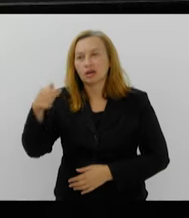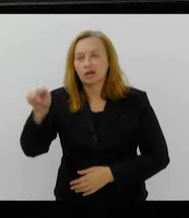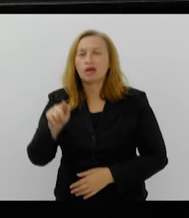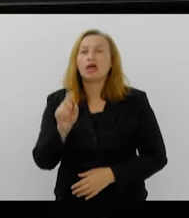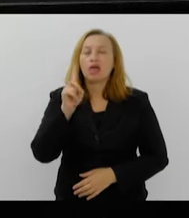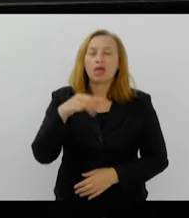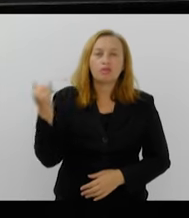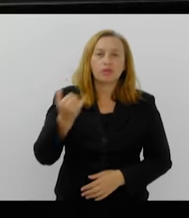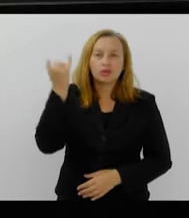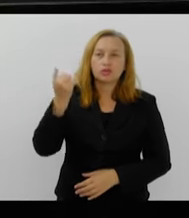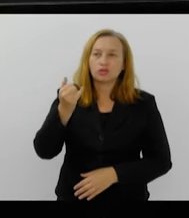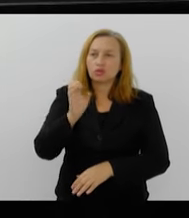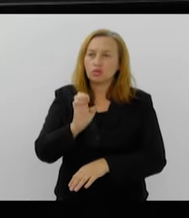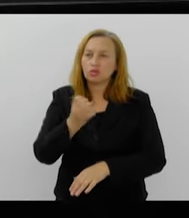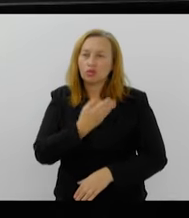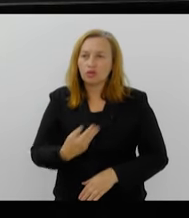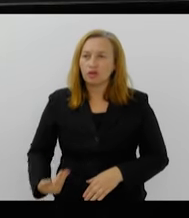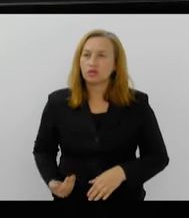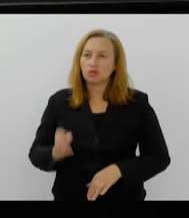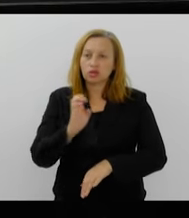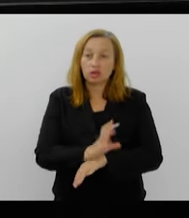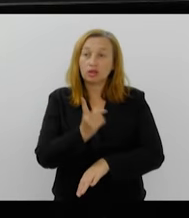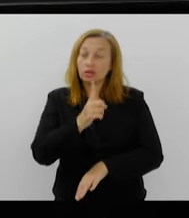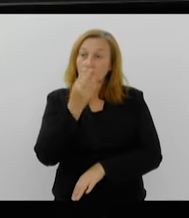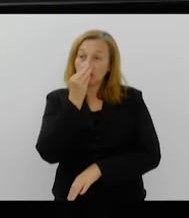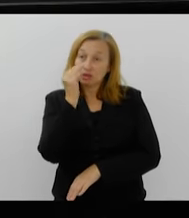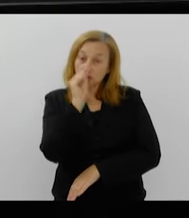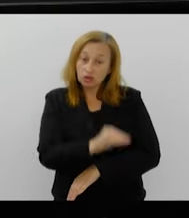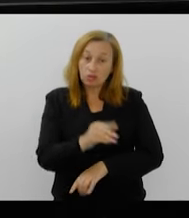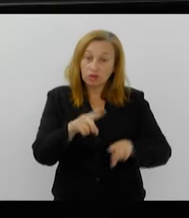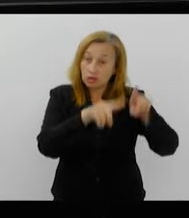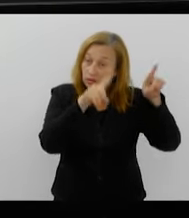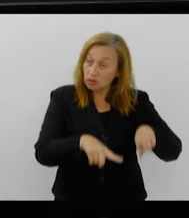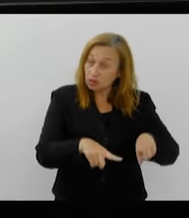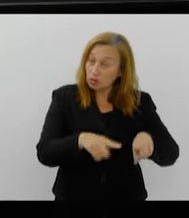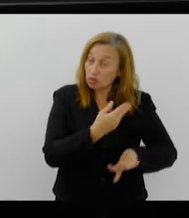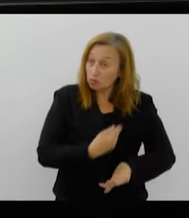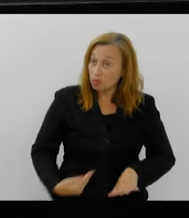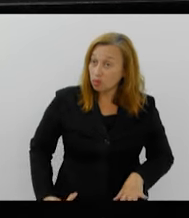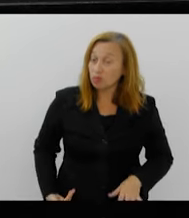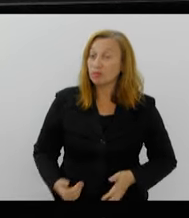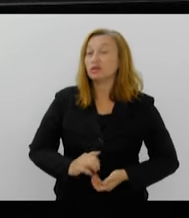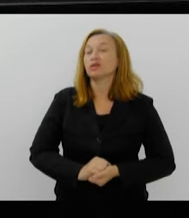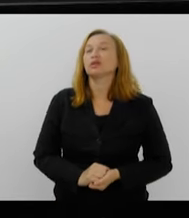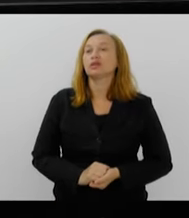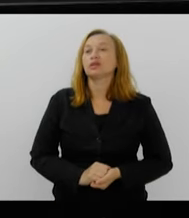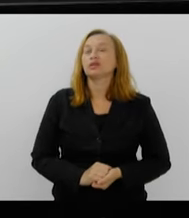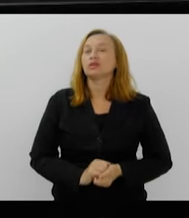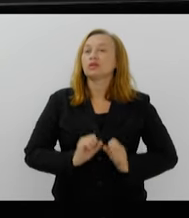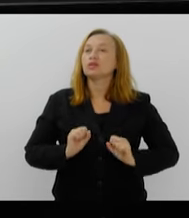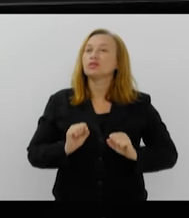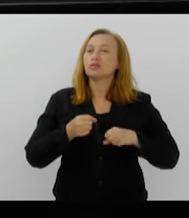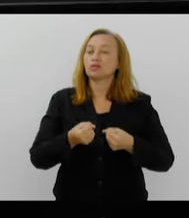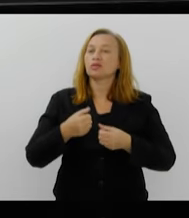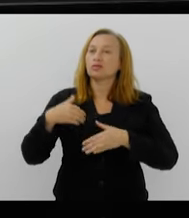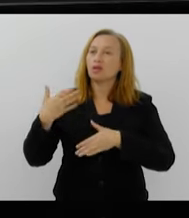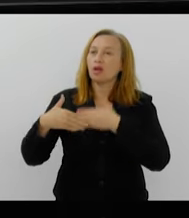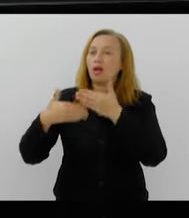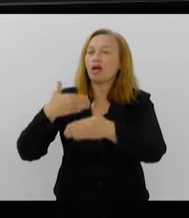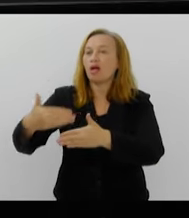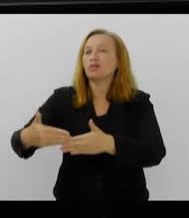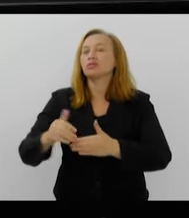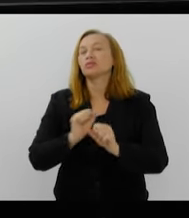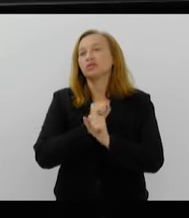do Estado não vire as costas para os servidores, hoje nativos, que se dedicaram ao longo dos anos